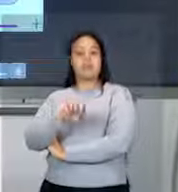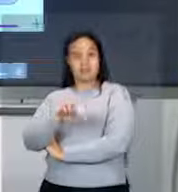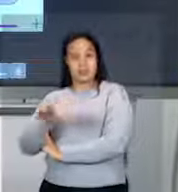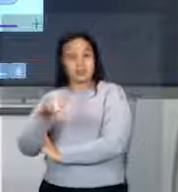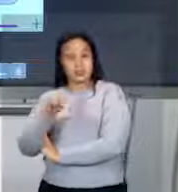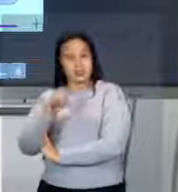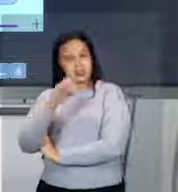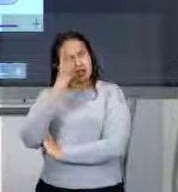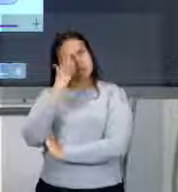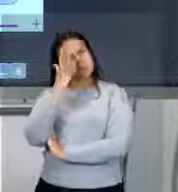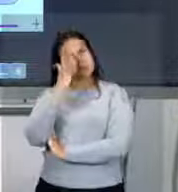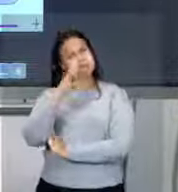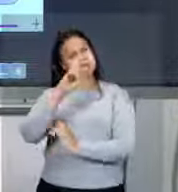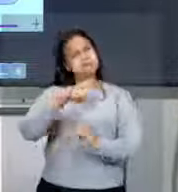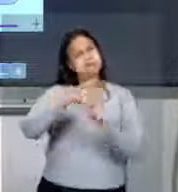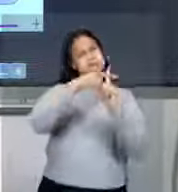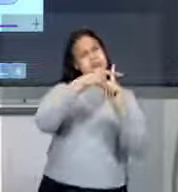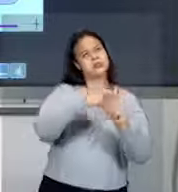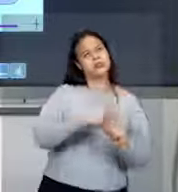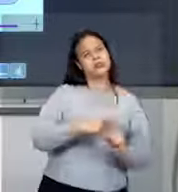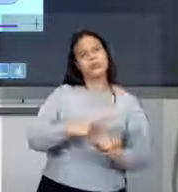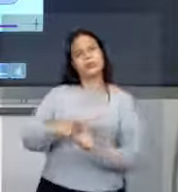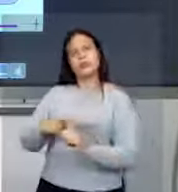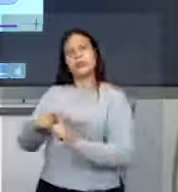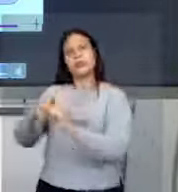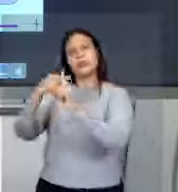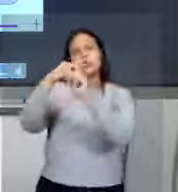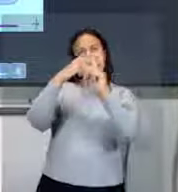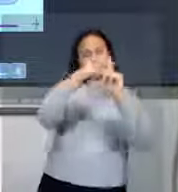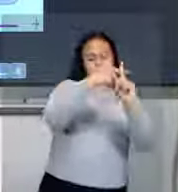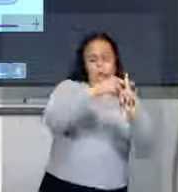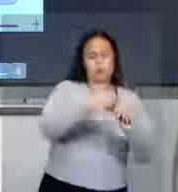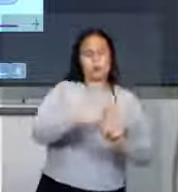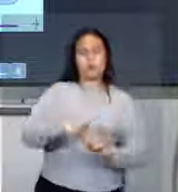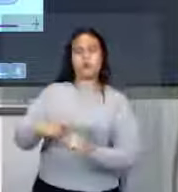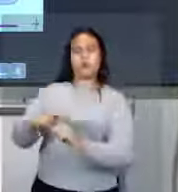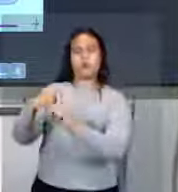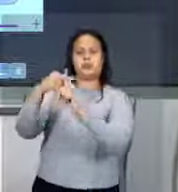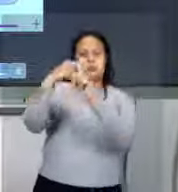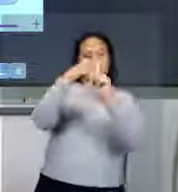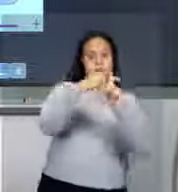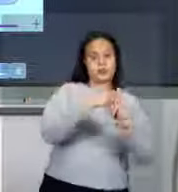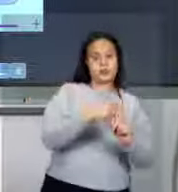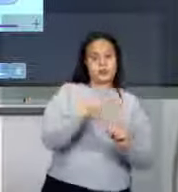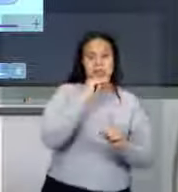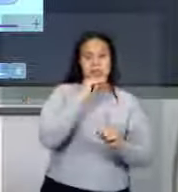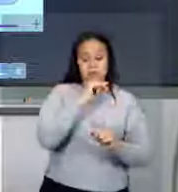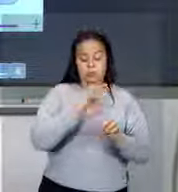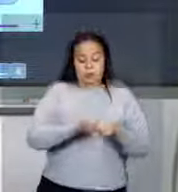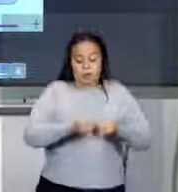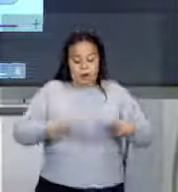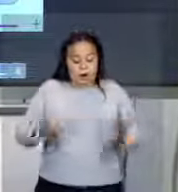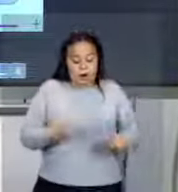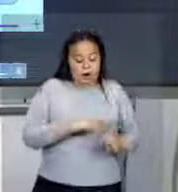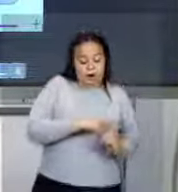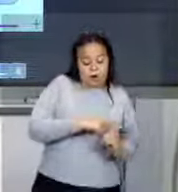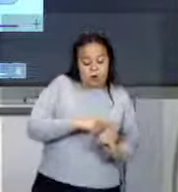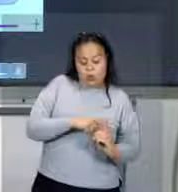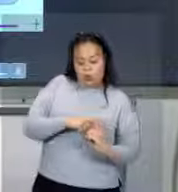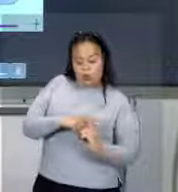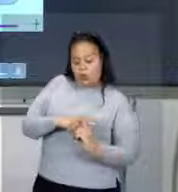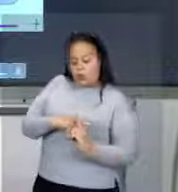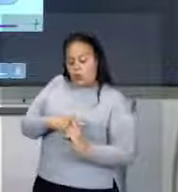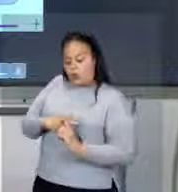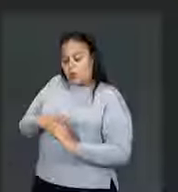cargas positivas se movimentando nesse mesmo fio condutor, essas cargas